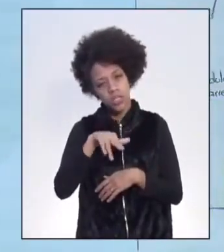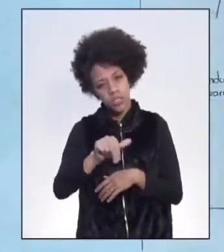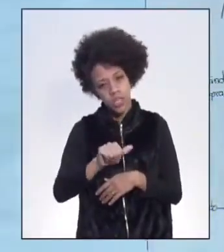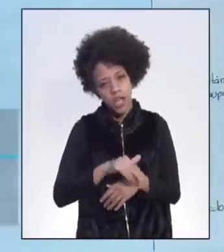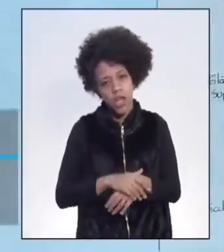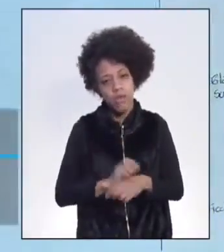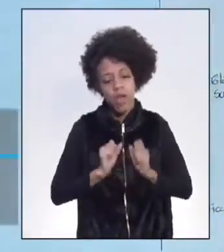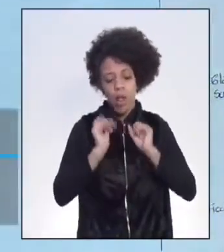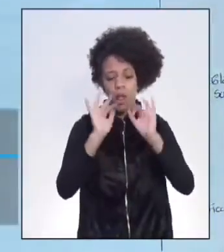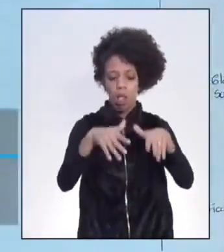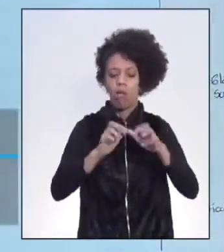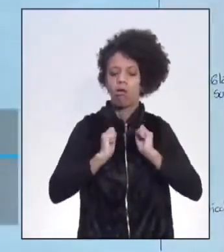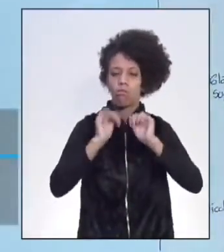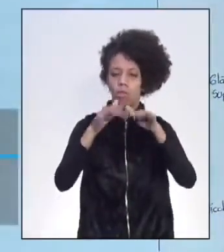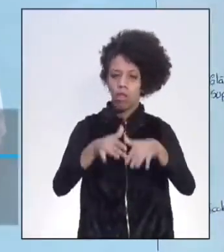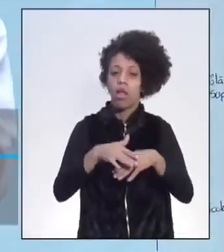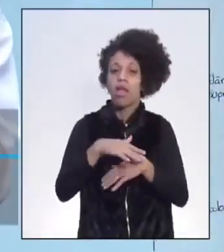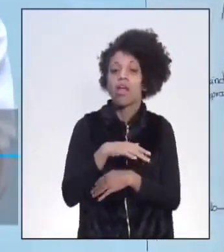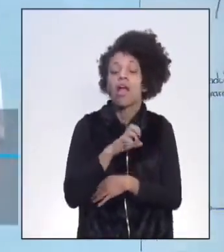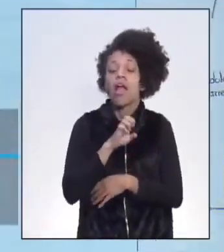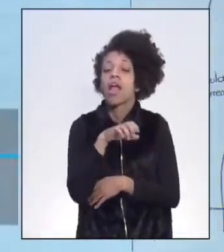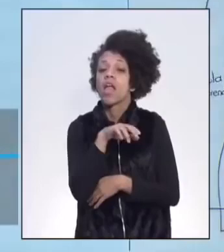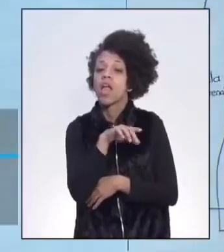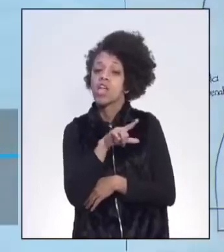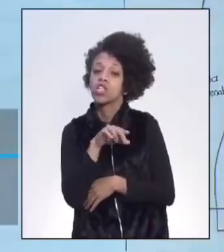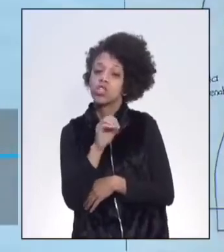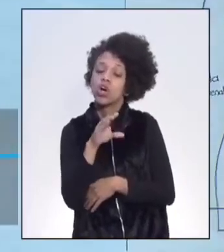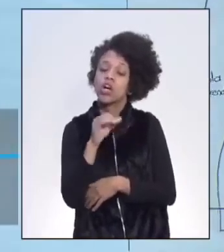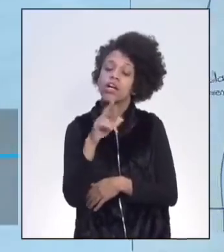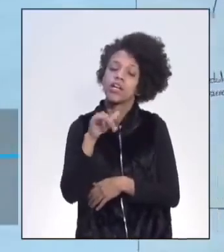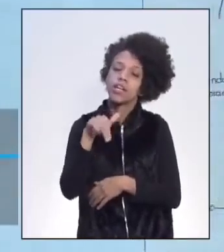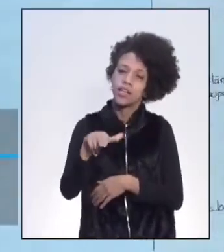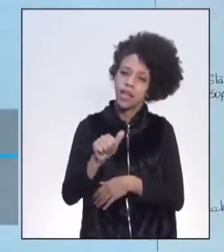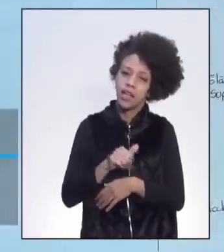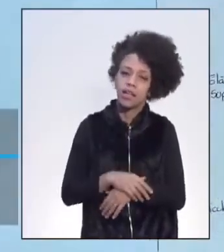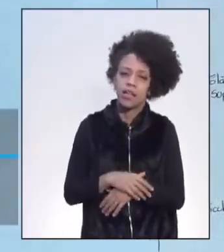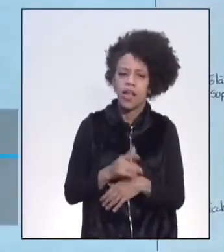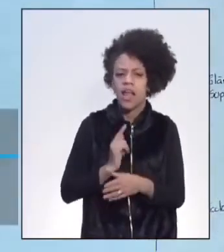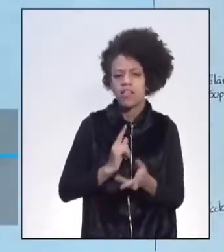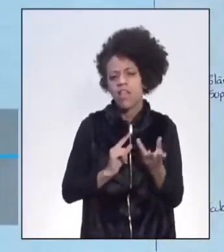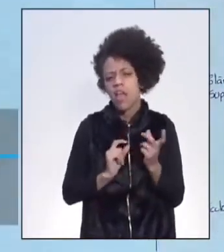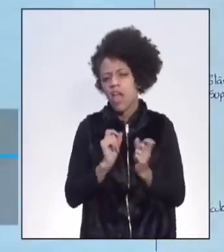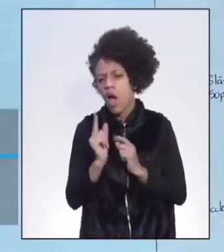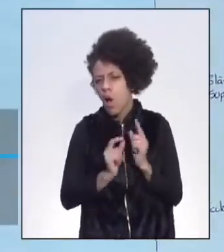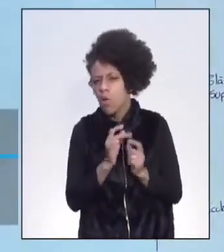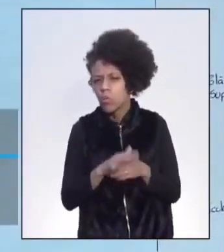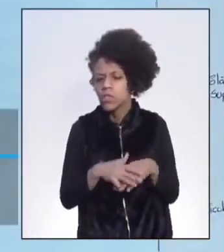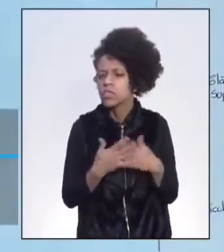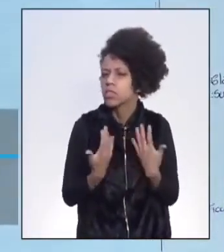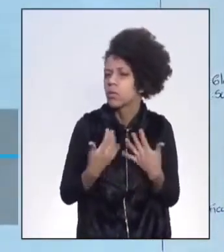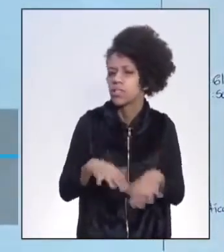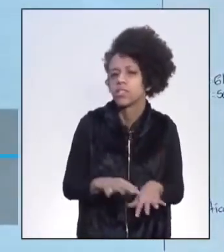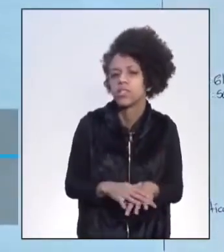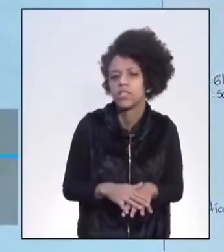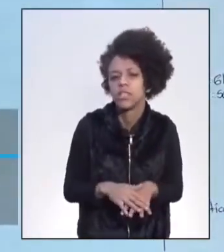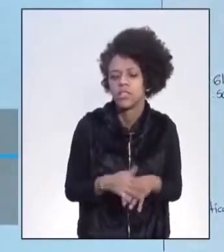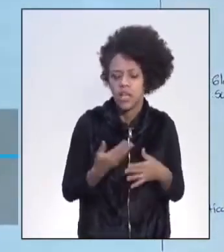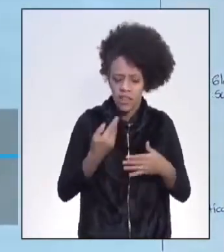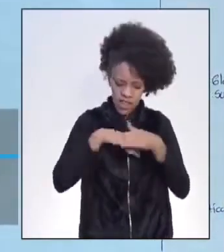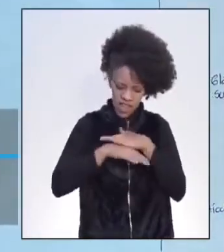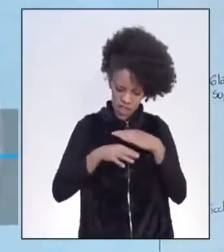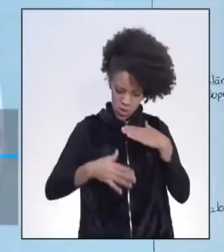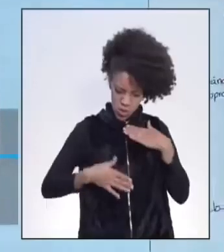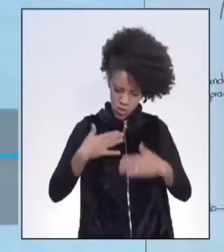coisas para fora do corpo, ela é exócrina. Aí tem algumas glândulas que não são consideradas endócrinas, você vai falar, poxa, está dentro do